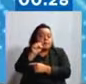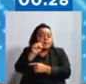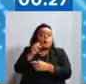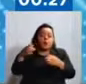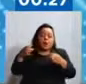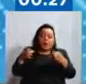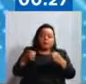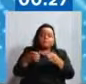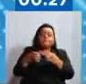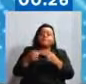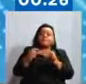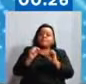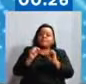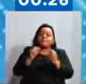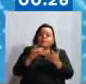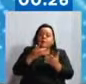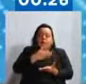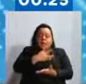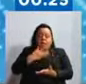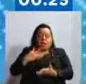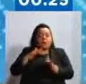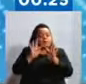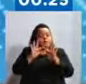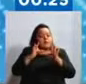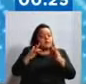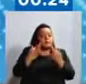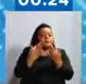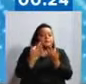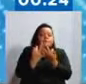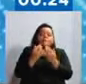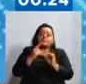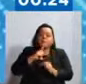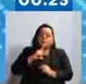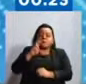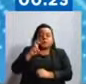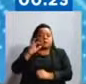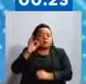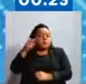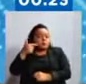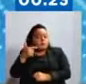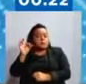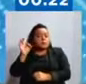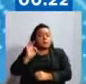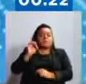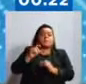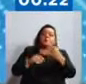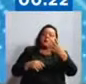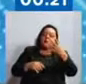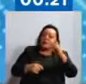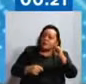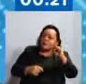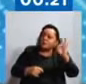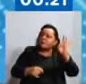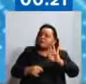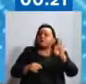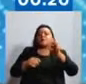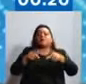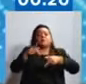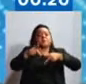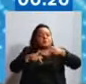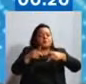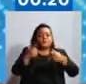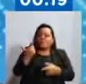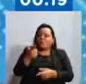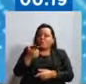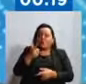de saúde da família que cobrem 52% de Porto Velho. Nós estamos com 48% da população sem ter